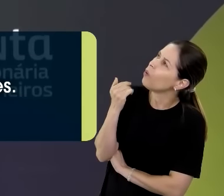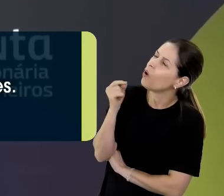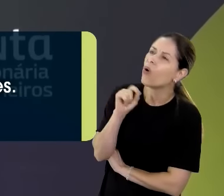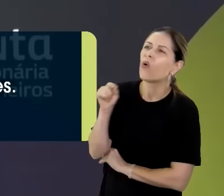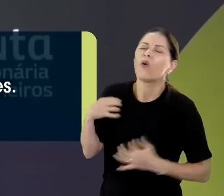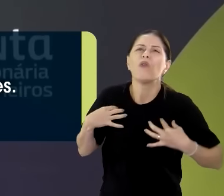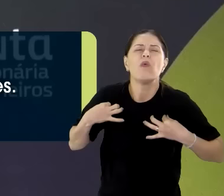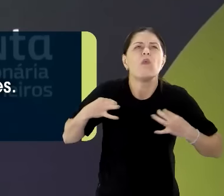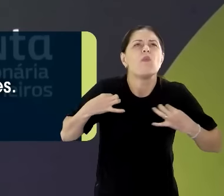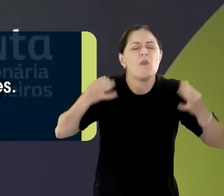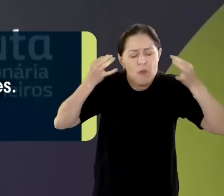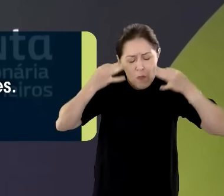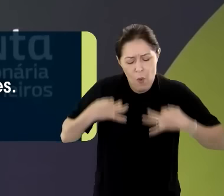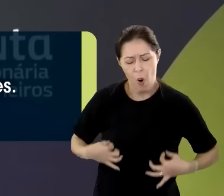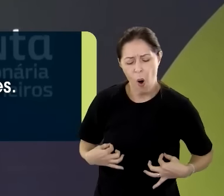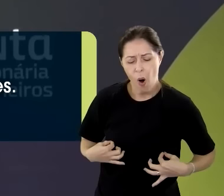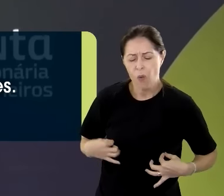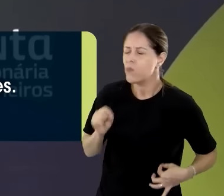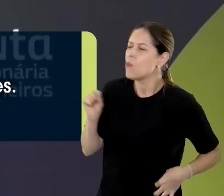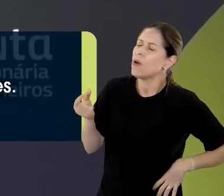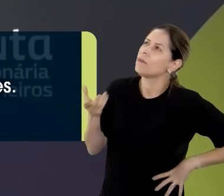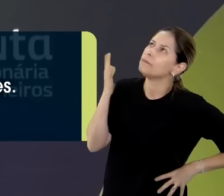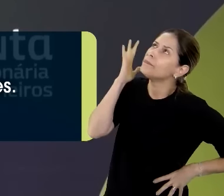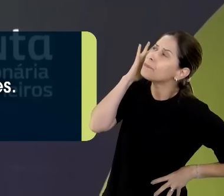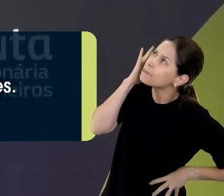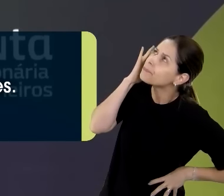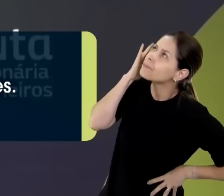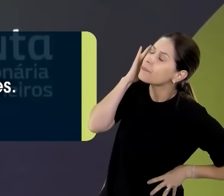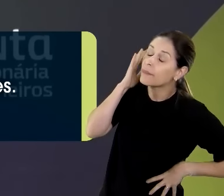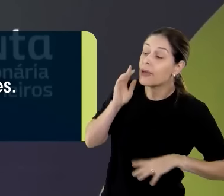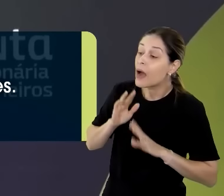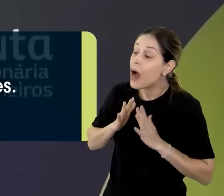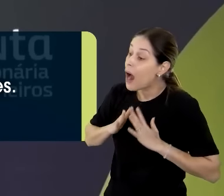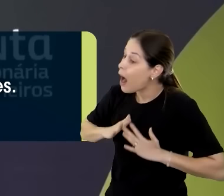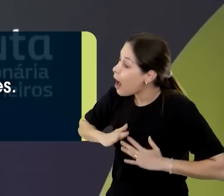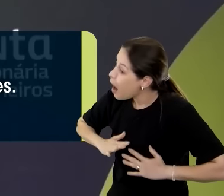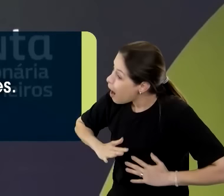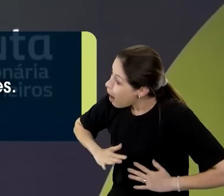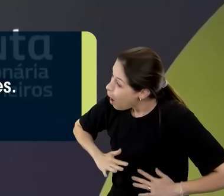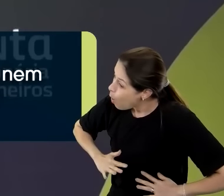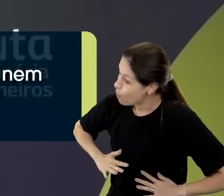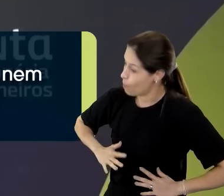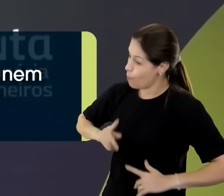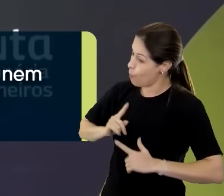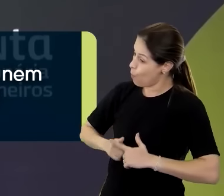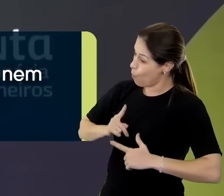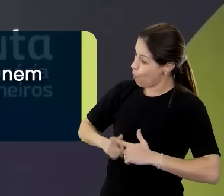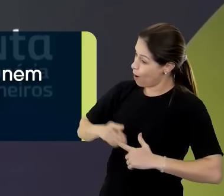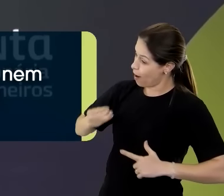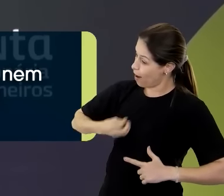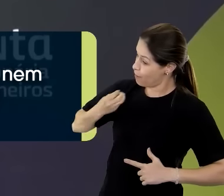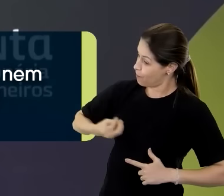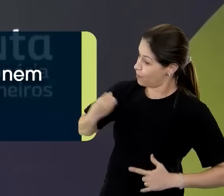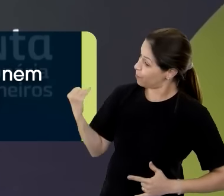vestir. Porque a vida é mais do que o alimento, e o corpo mais do que as vestes.